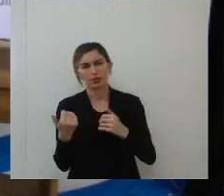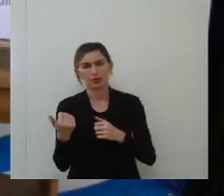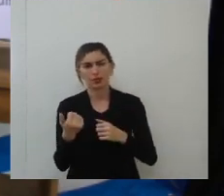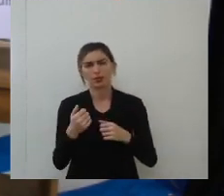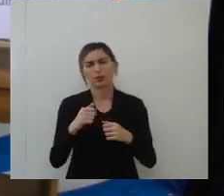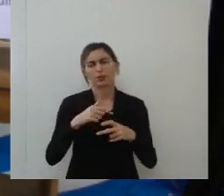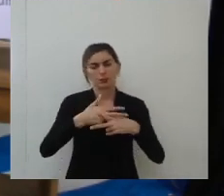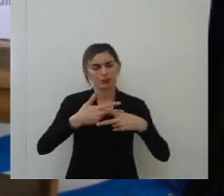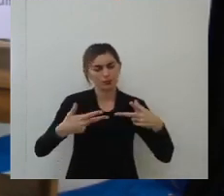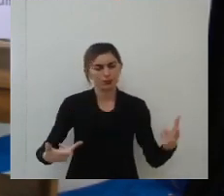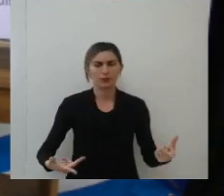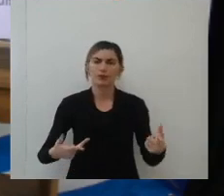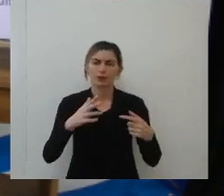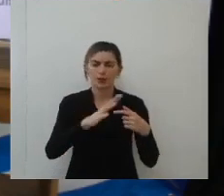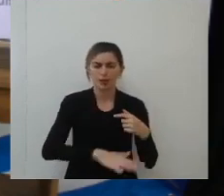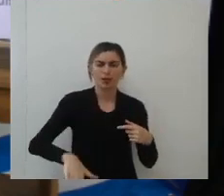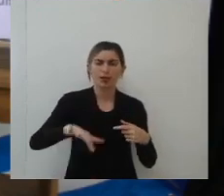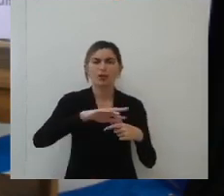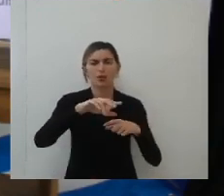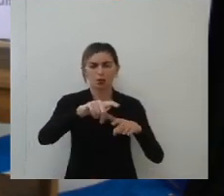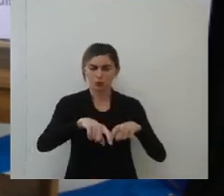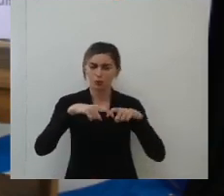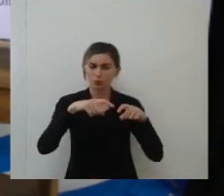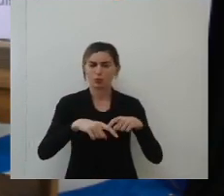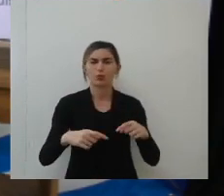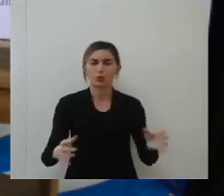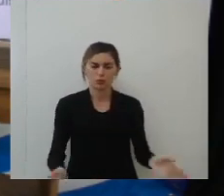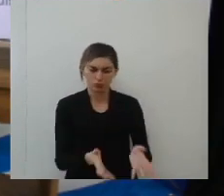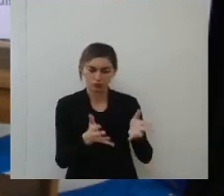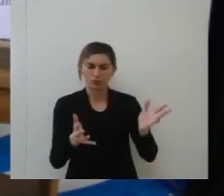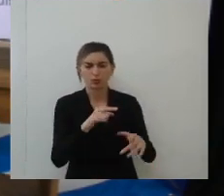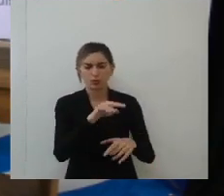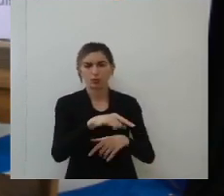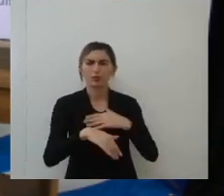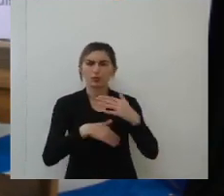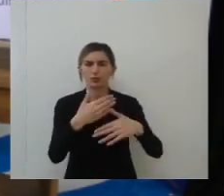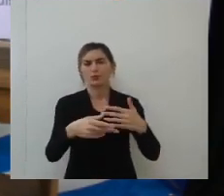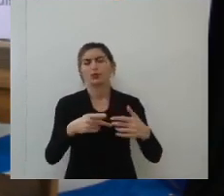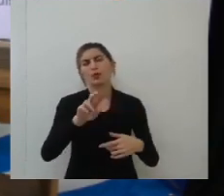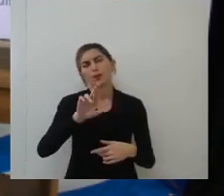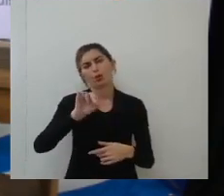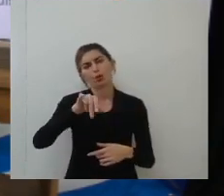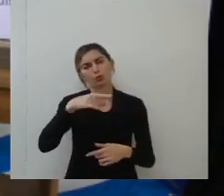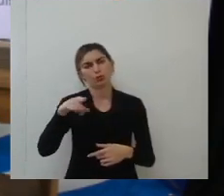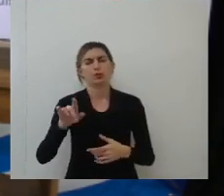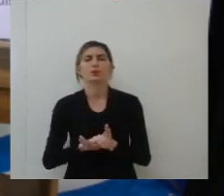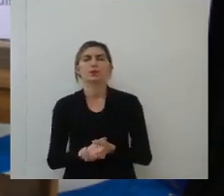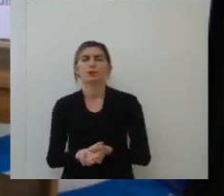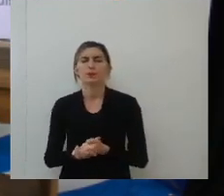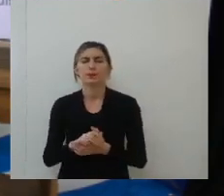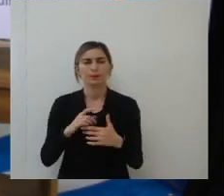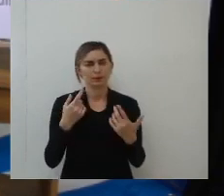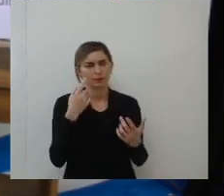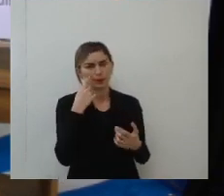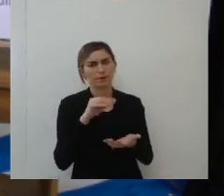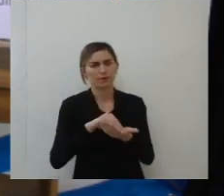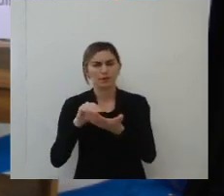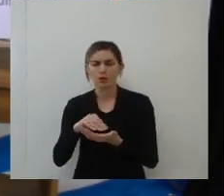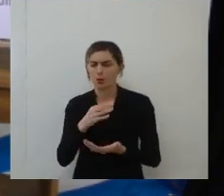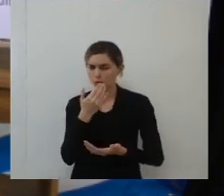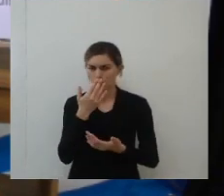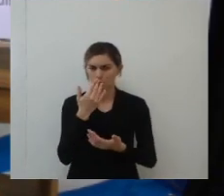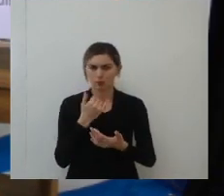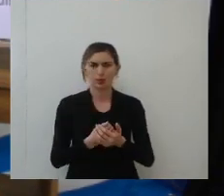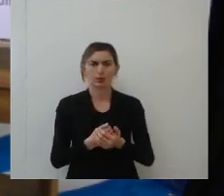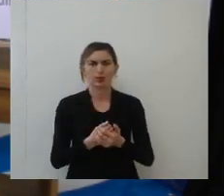esses elementos para as áreas rurais e impulsionando o seu processo produtivo, né? E aí você diz também que, na falta de alimentos